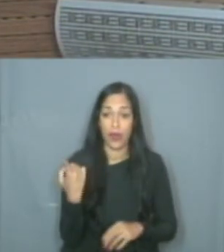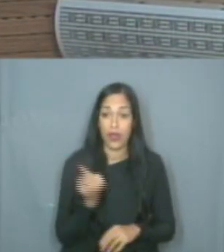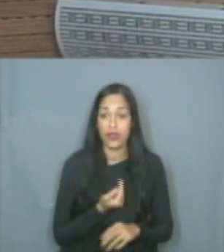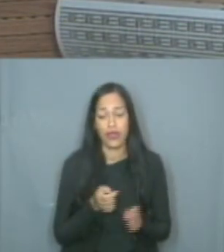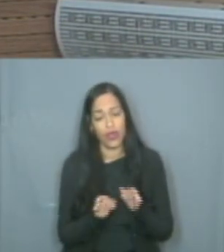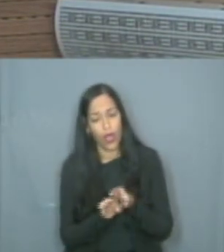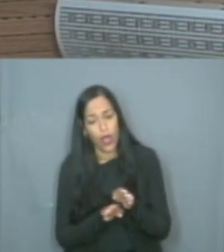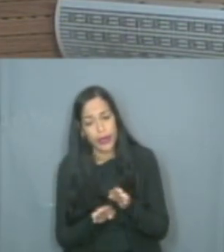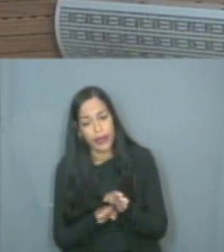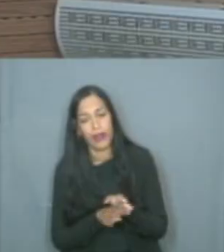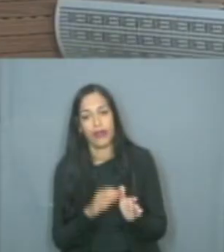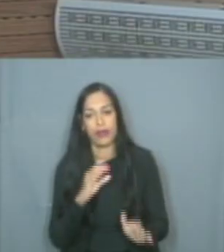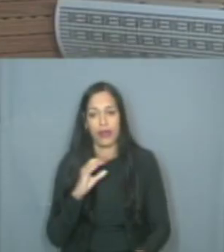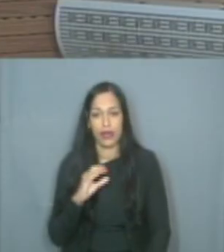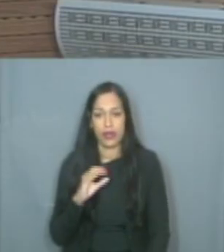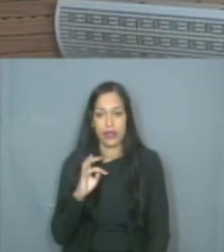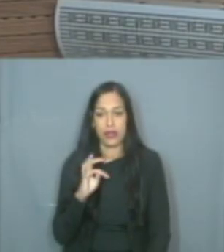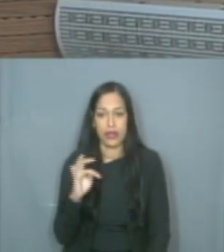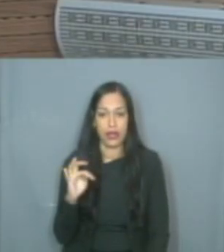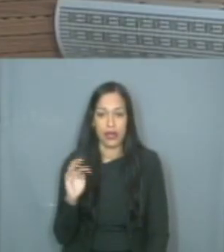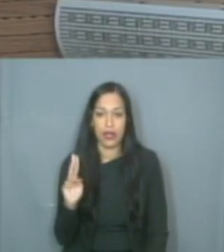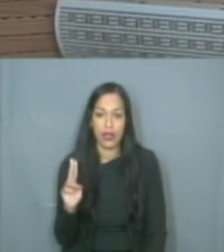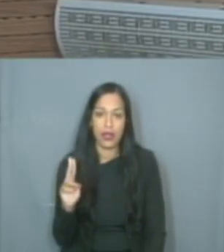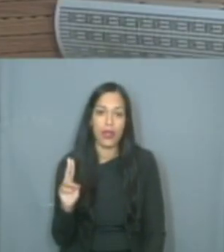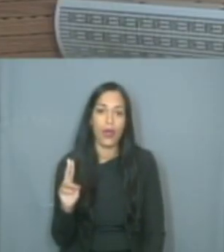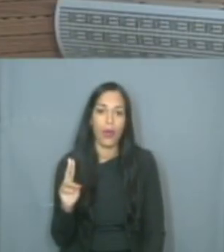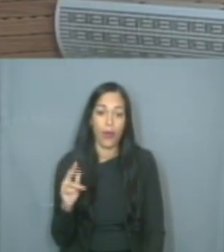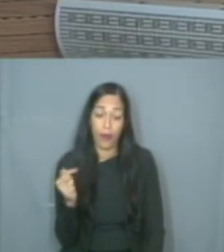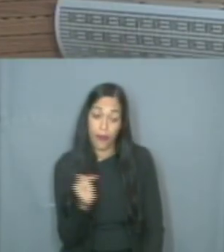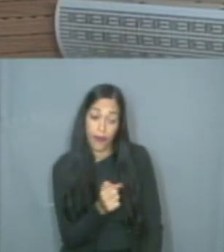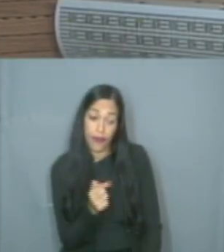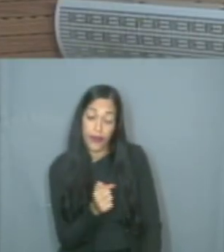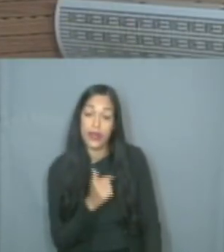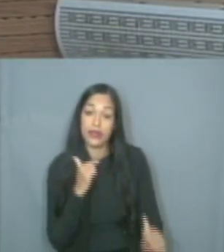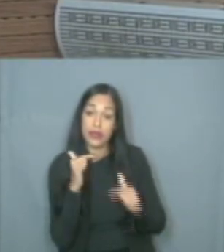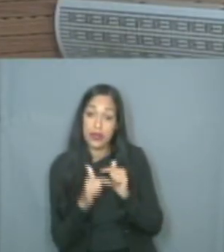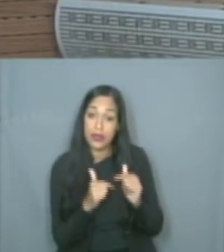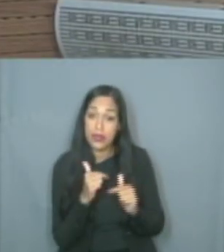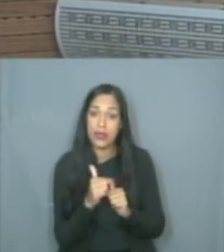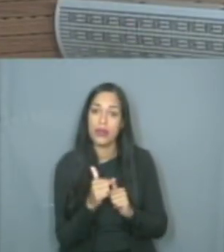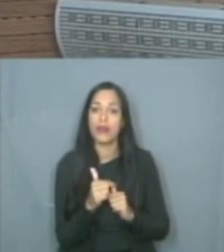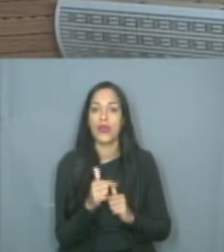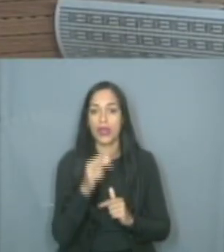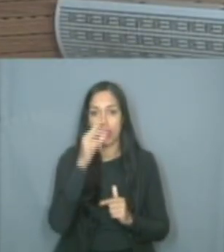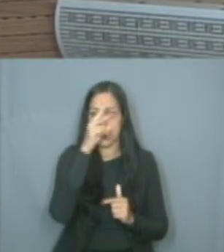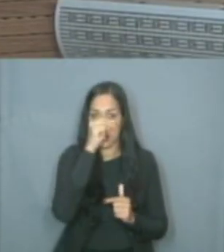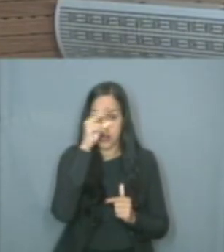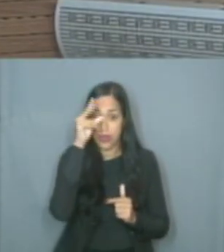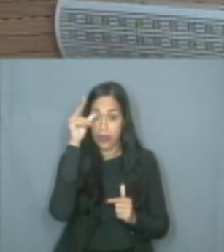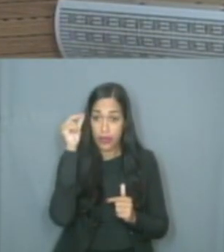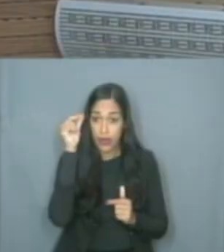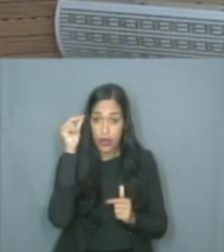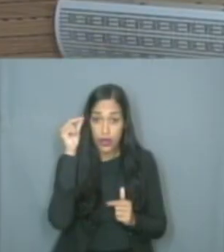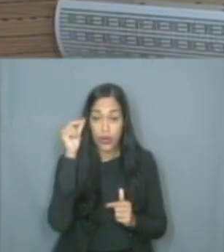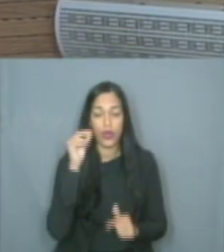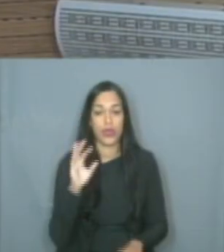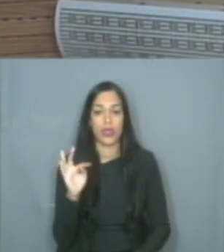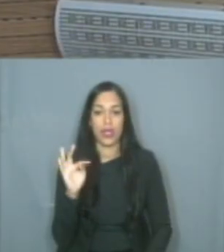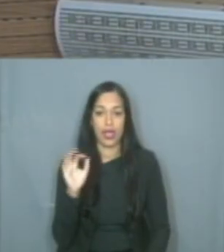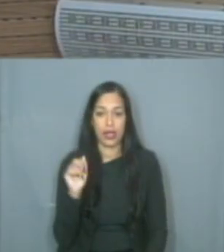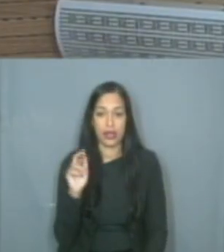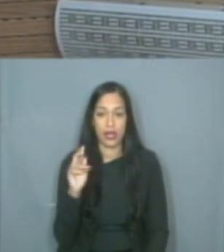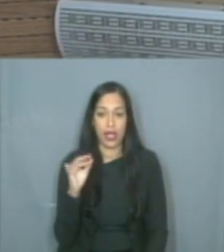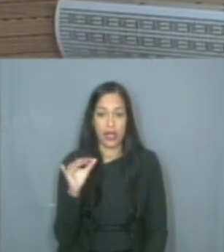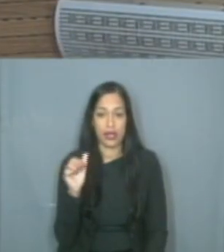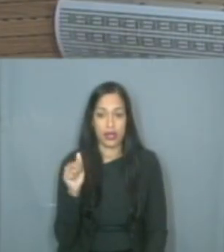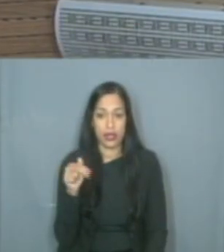encaminha para que a CTTU, eu acho que é a CTTU que faz esse trabalho, a gente está indicando aqui a prefeitura para que seja encaminhada a Tassiana e ela